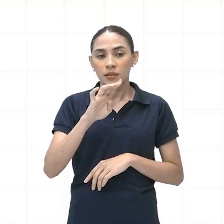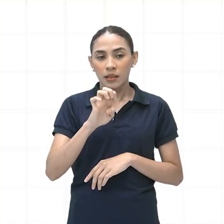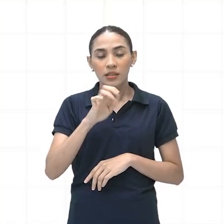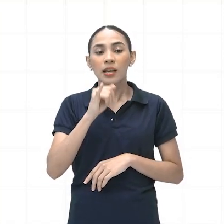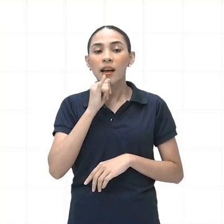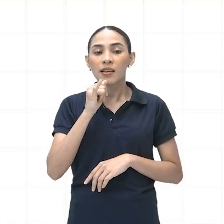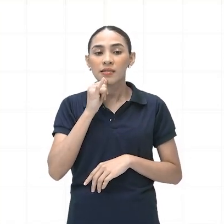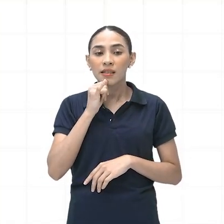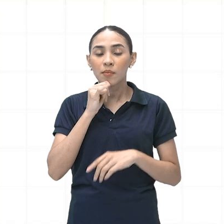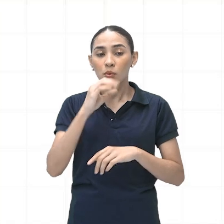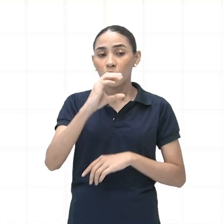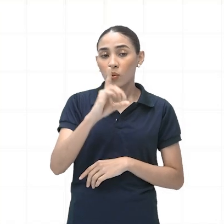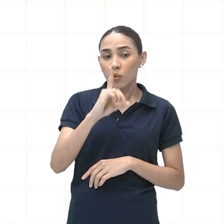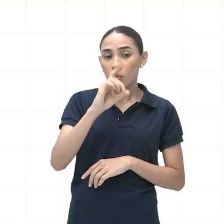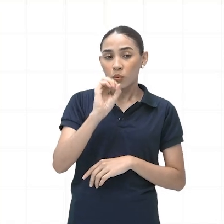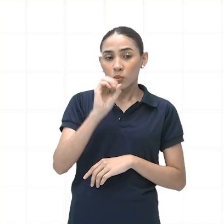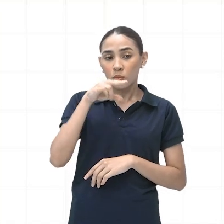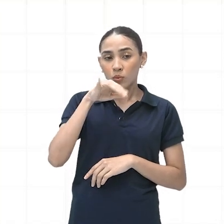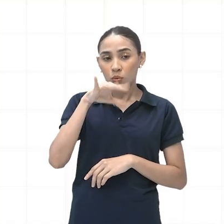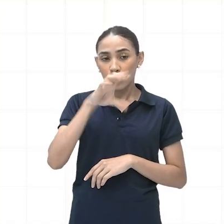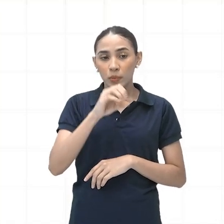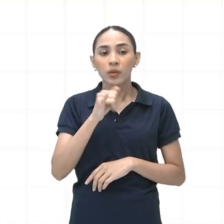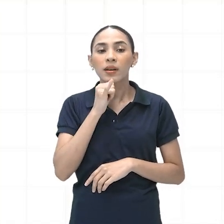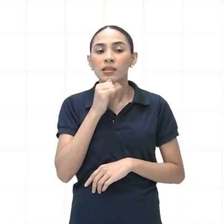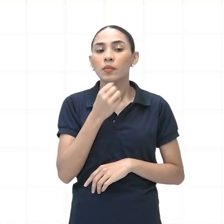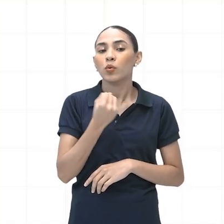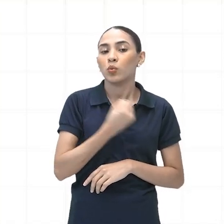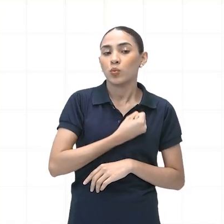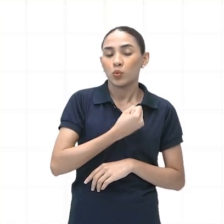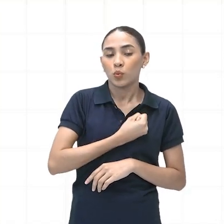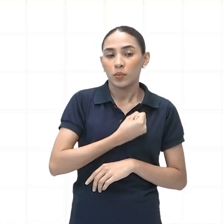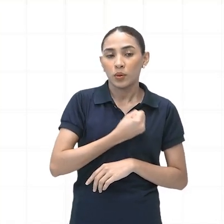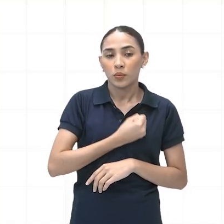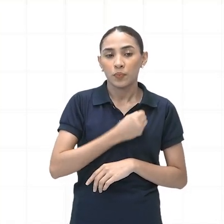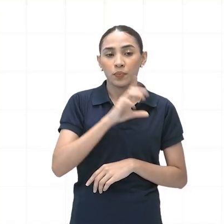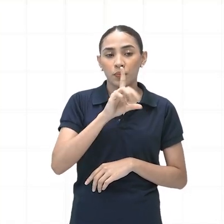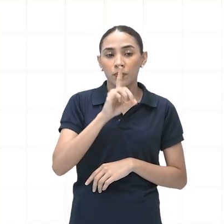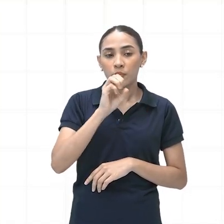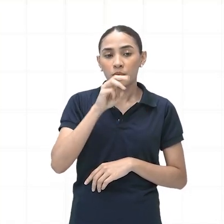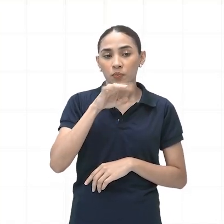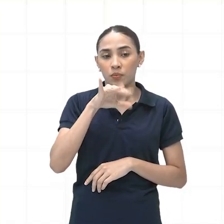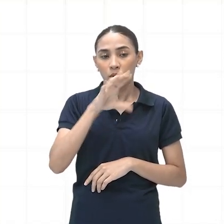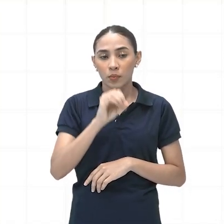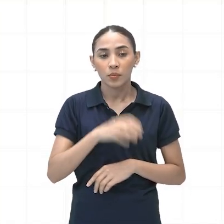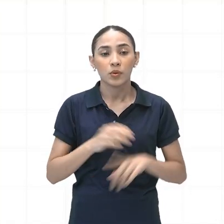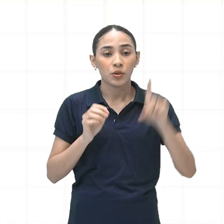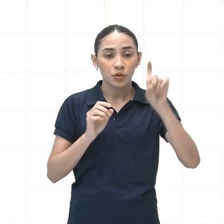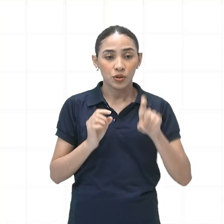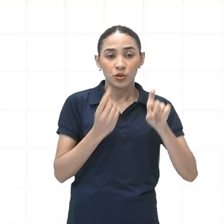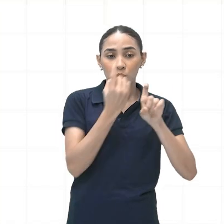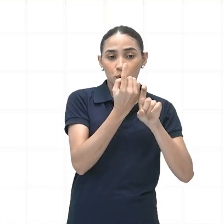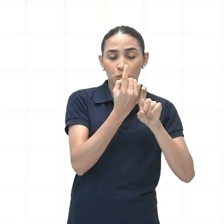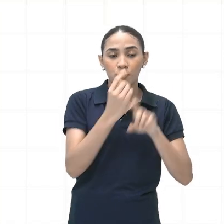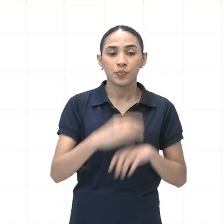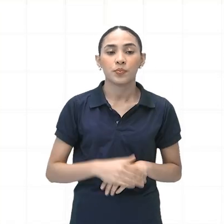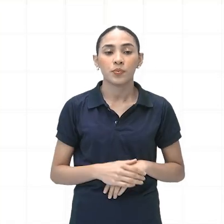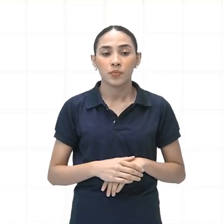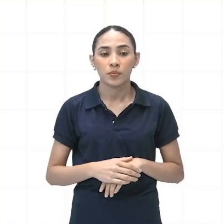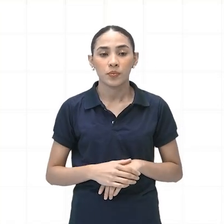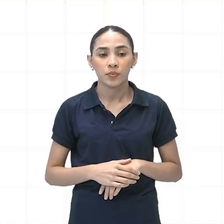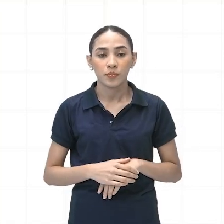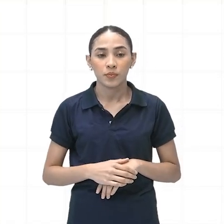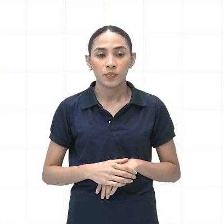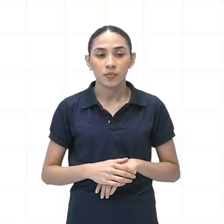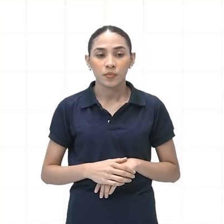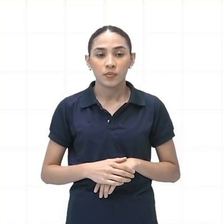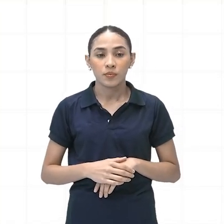valores no domínio, ó, então peguei aqui 2 valores no domínio, que eu vou chamar esse aqui de x1.